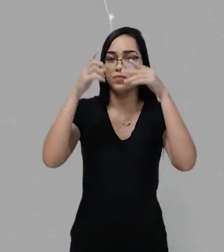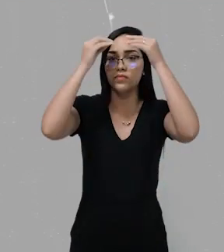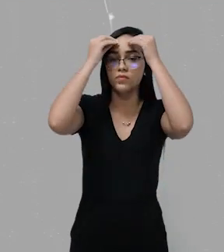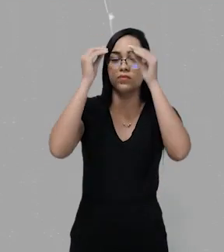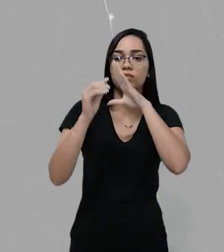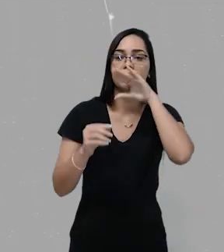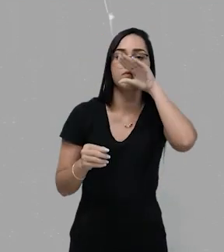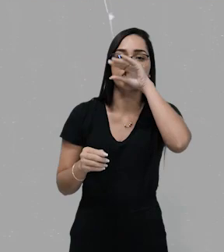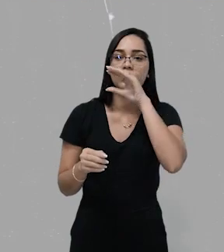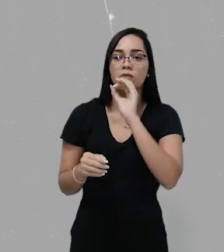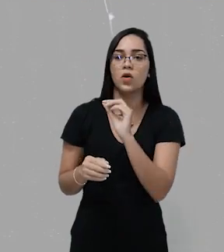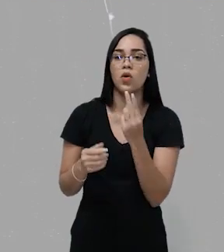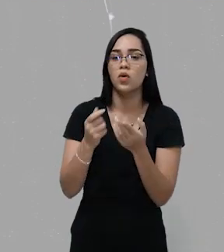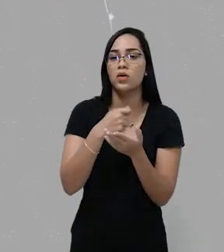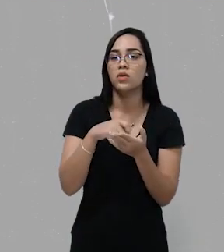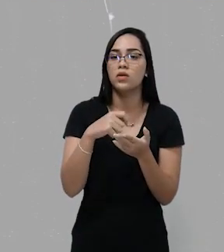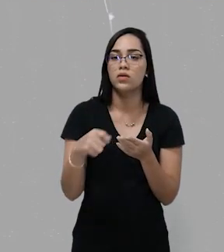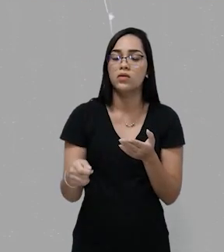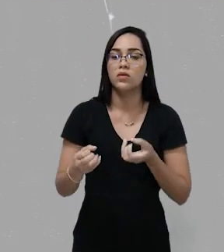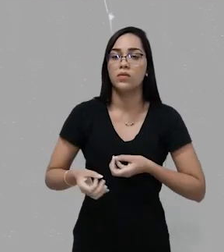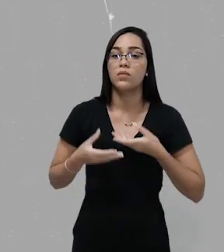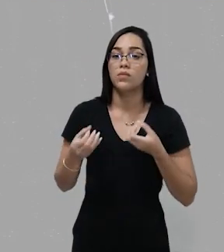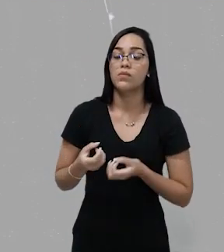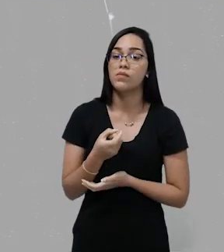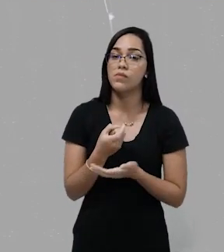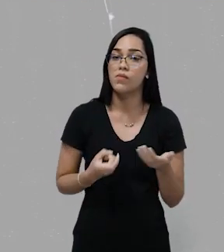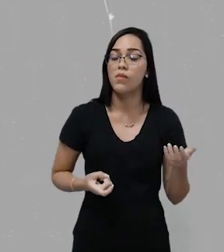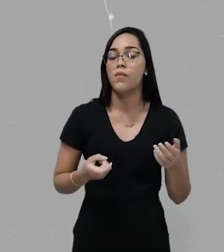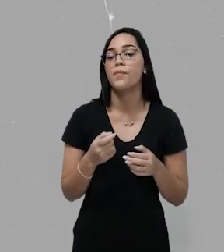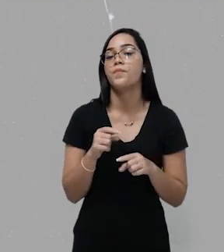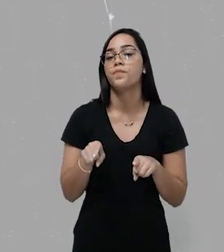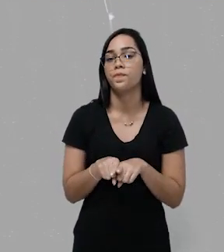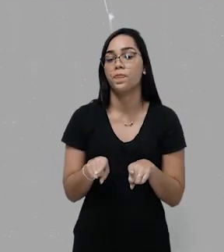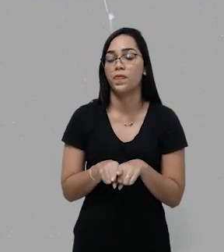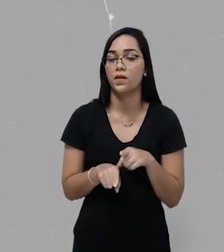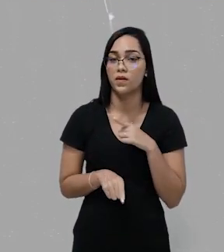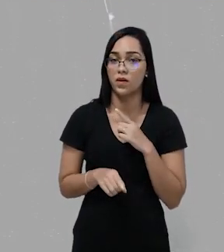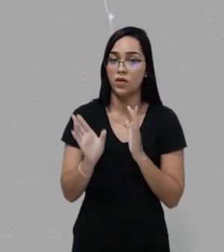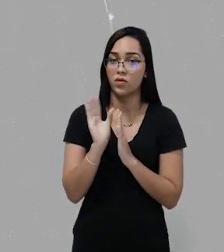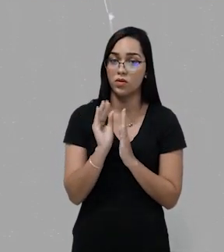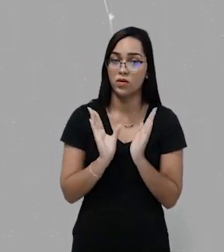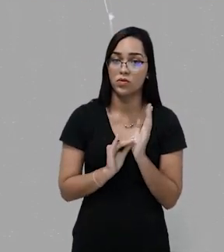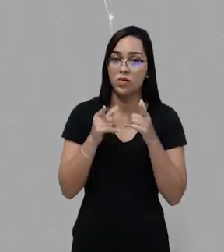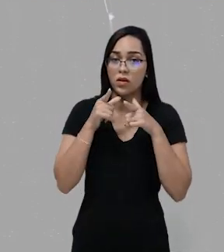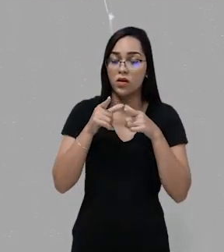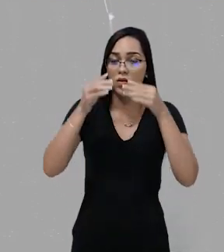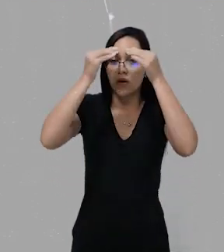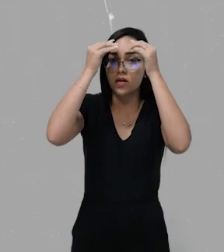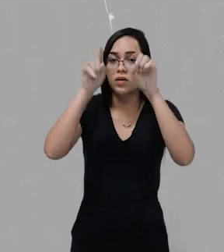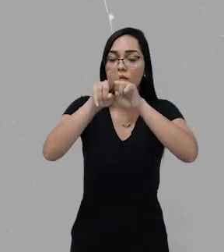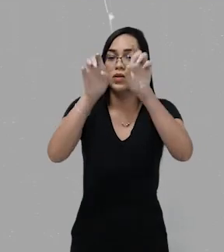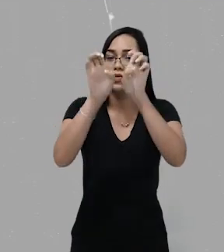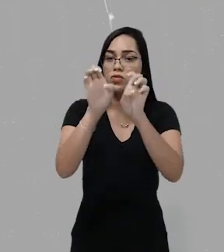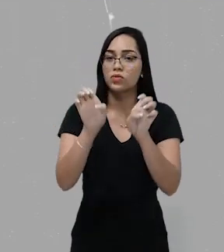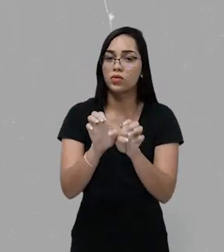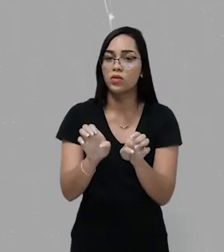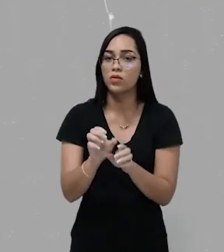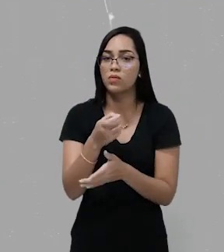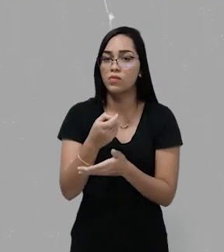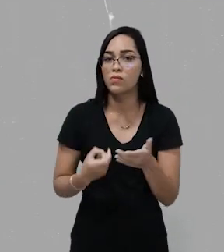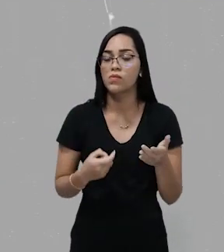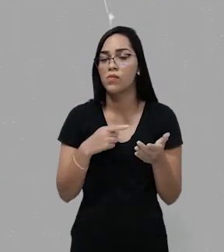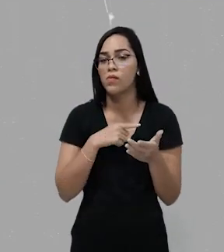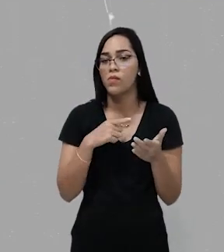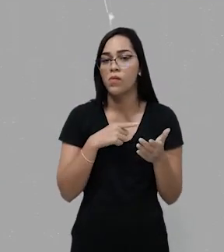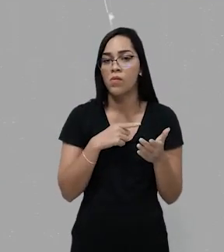como eu já falei, seja escrita, produzimos textos, variamos, né, em conteúdo, em linguagem e em estrutura. Então, o texto ele tem